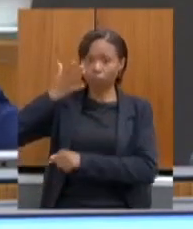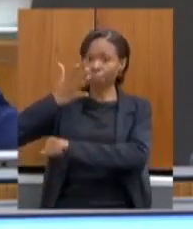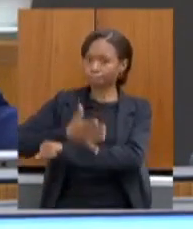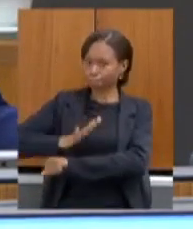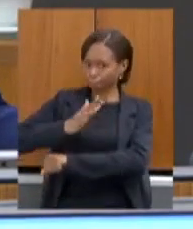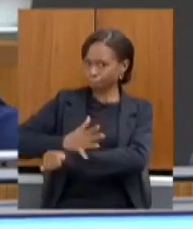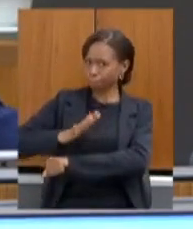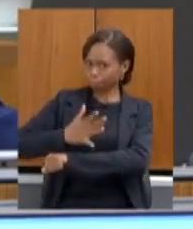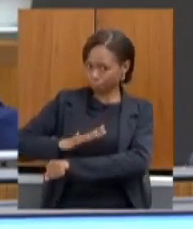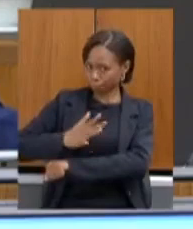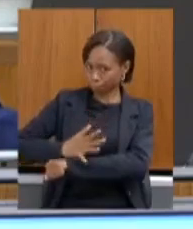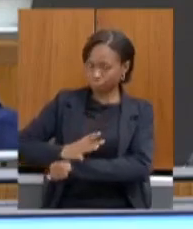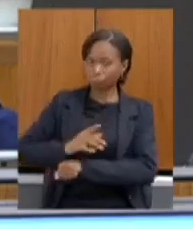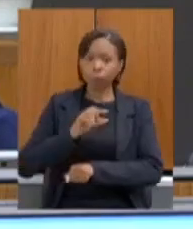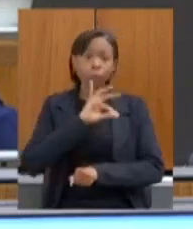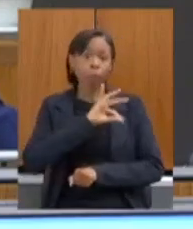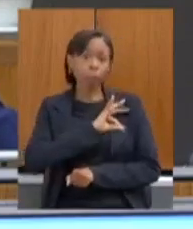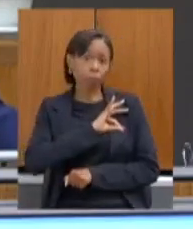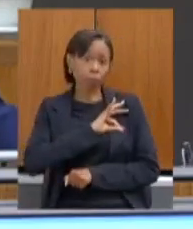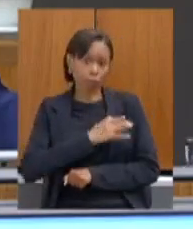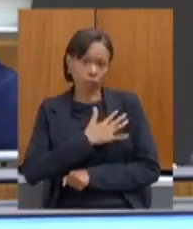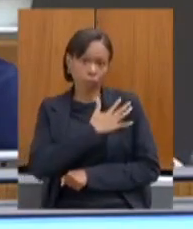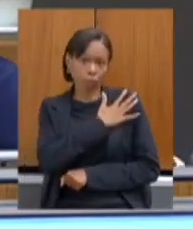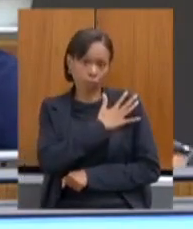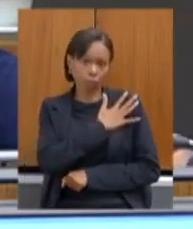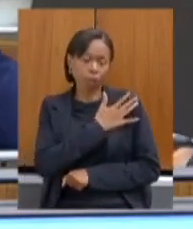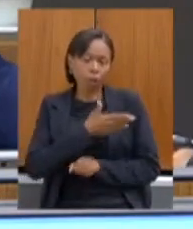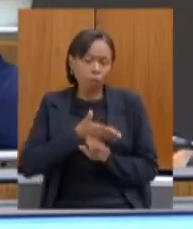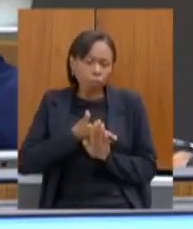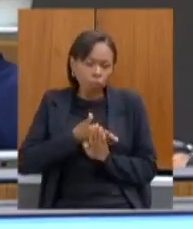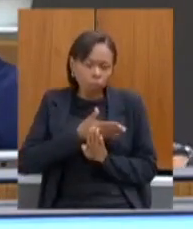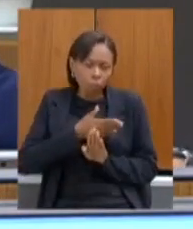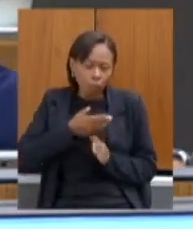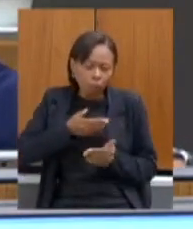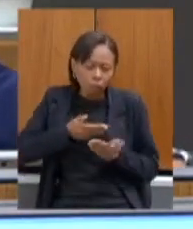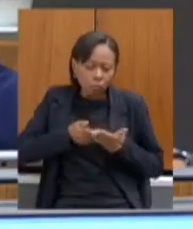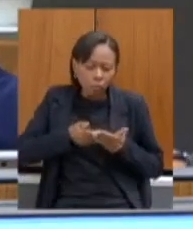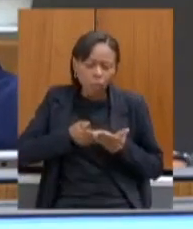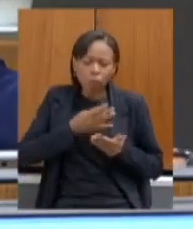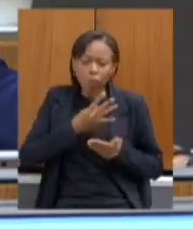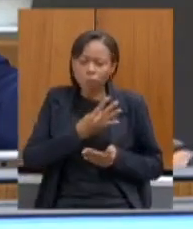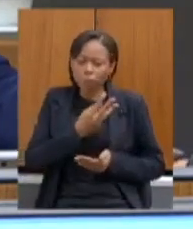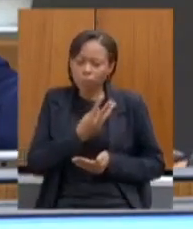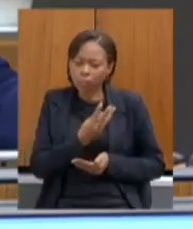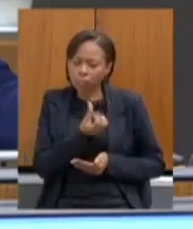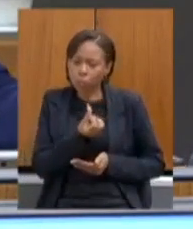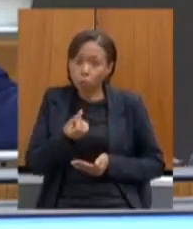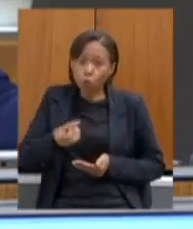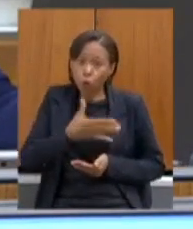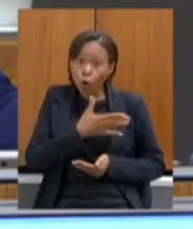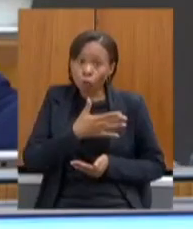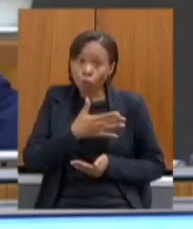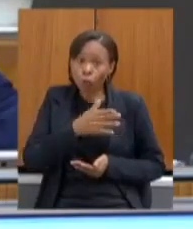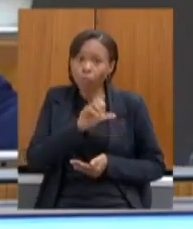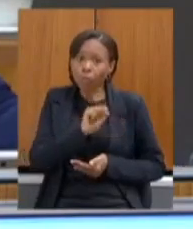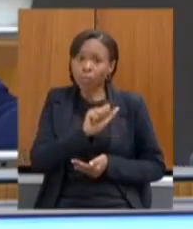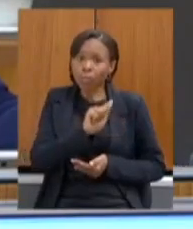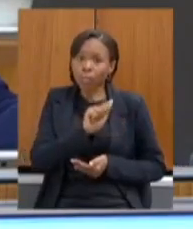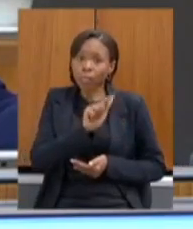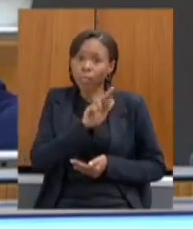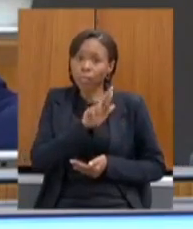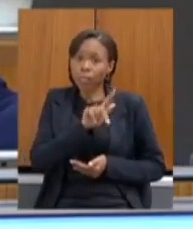A Polícia Militar de Minas Gerais acabou de formar 436 novos sargentos e já iniciou o curso para